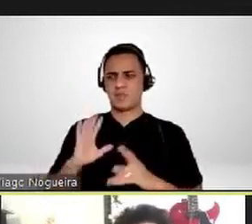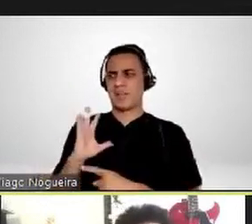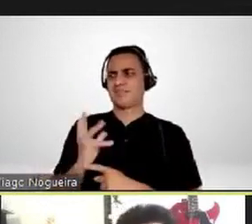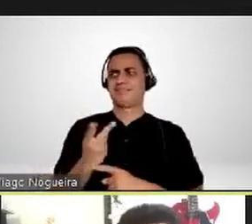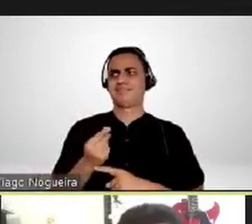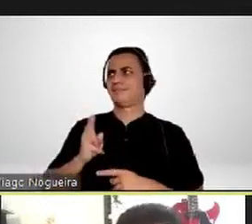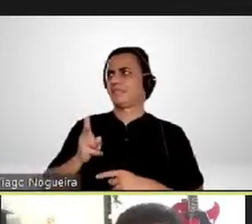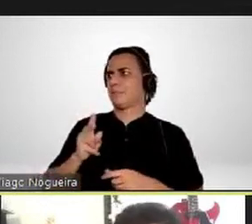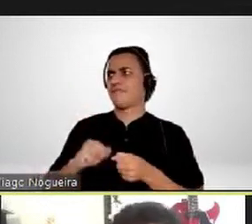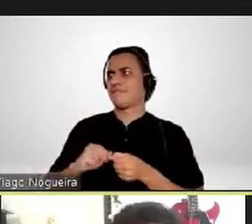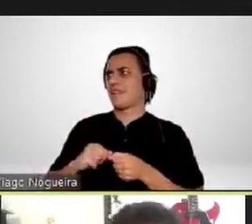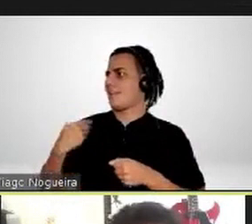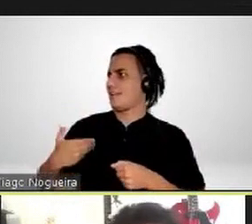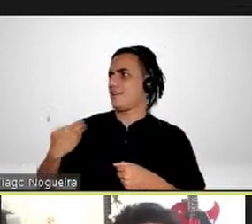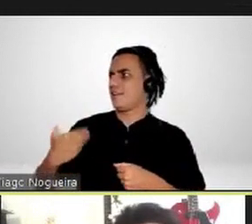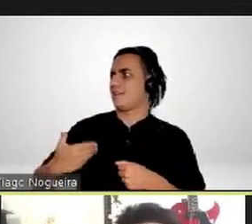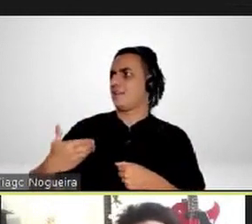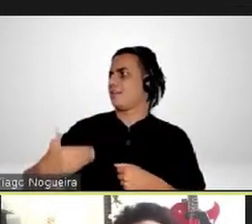os seus